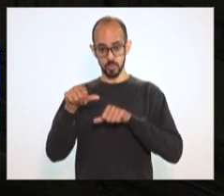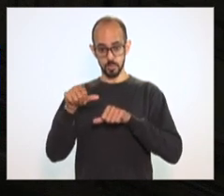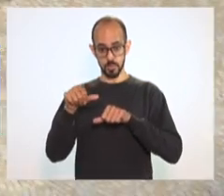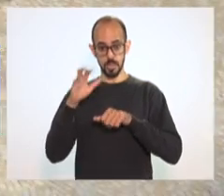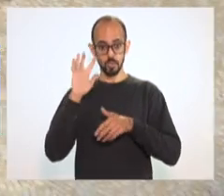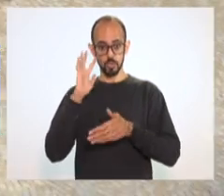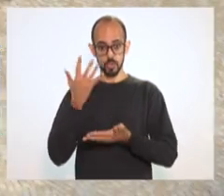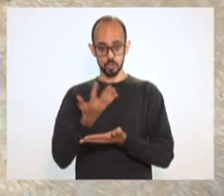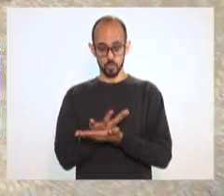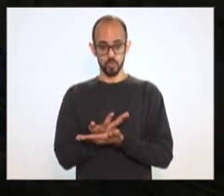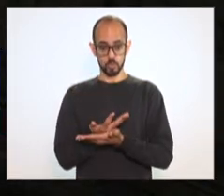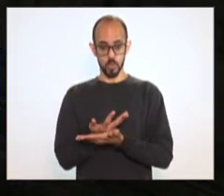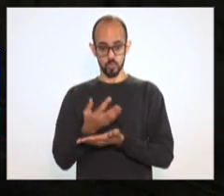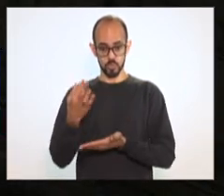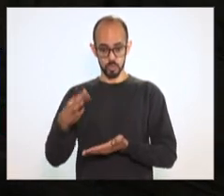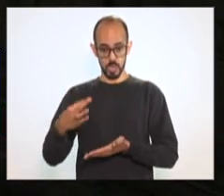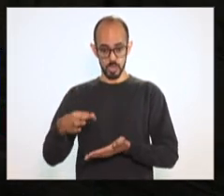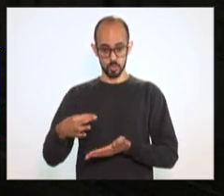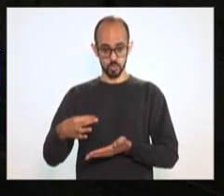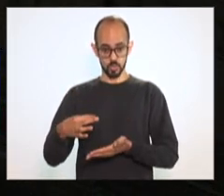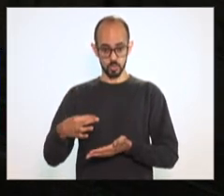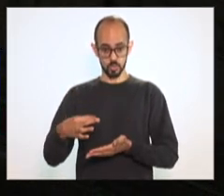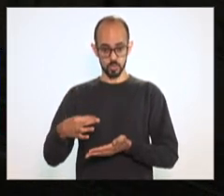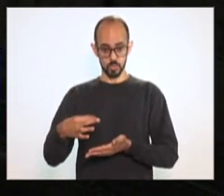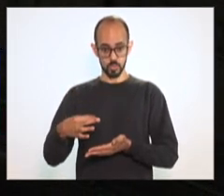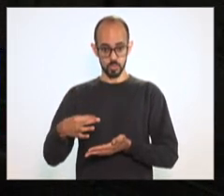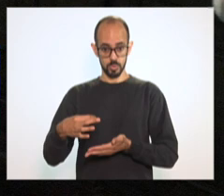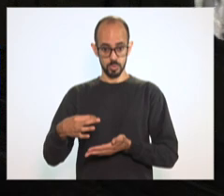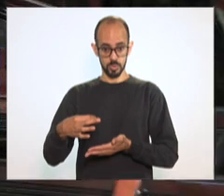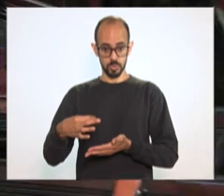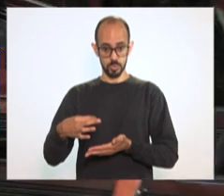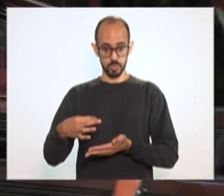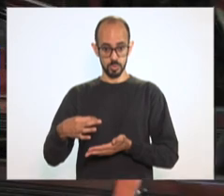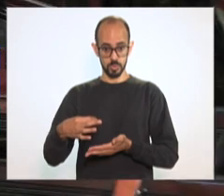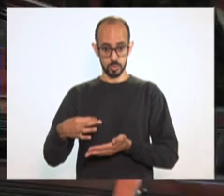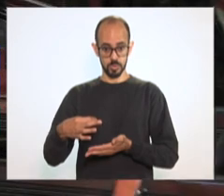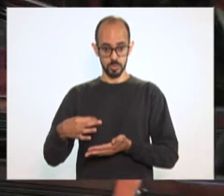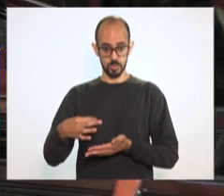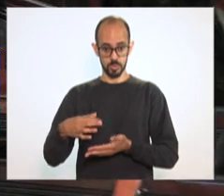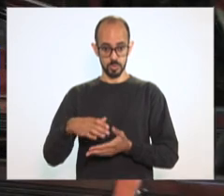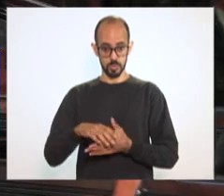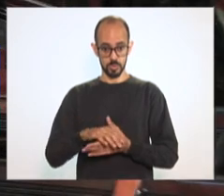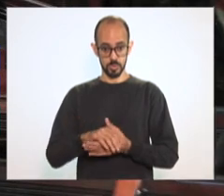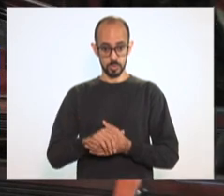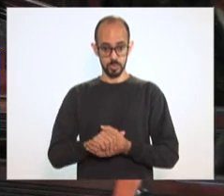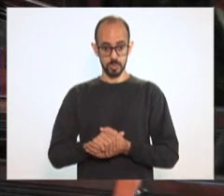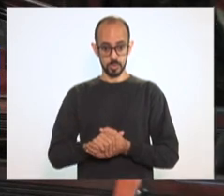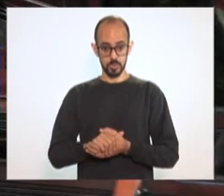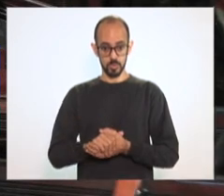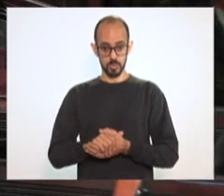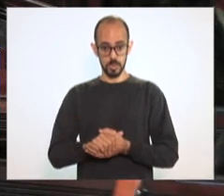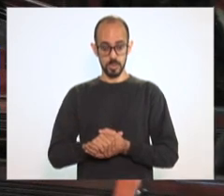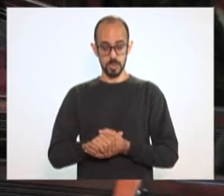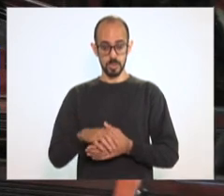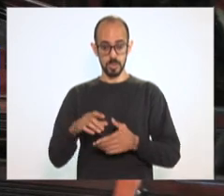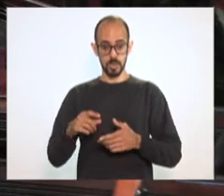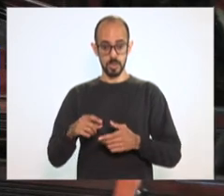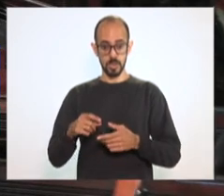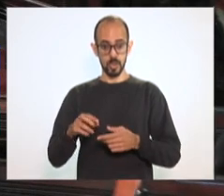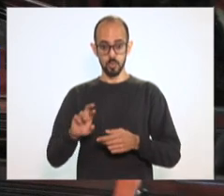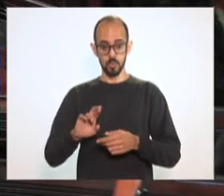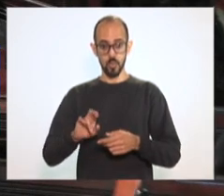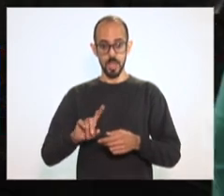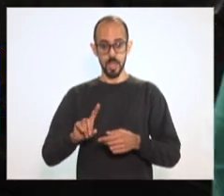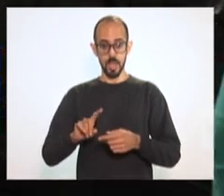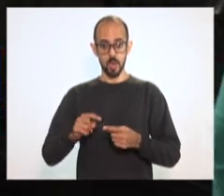resolução sim não olha o caminho é esse deputada Renata senão vai estar prejudicado eu não vou me opor eu só quero